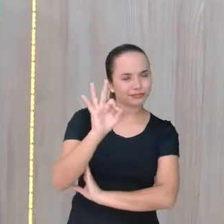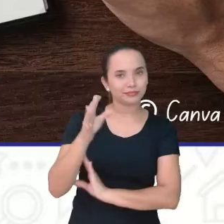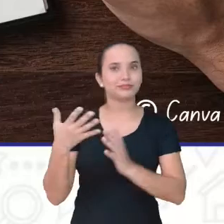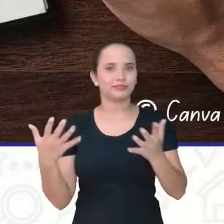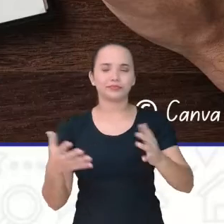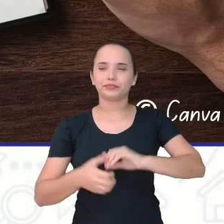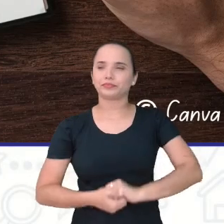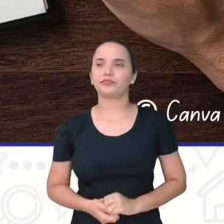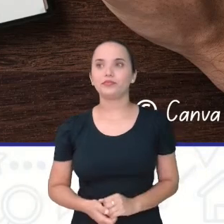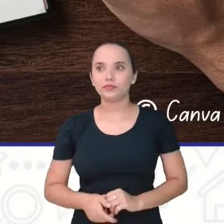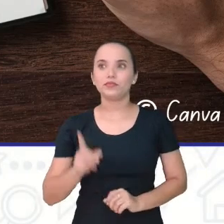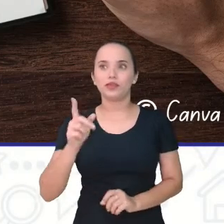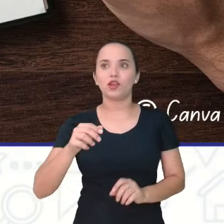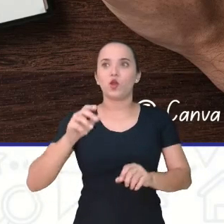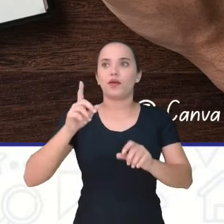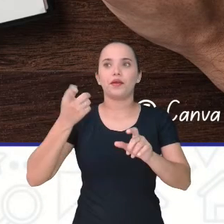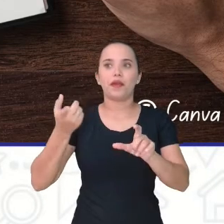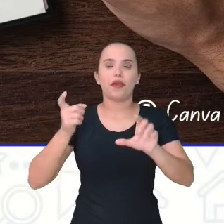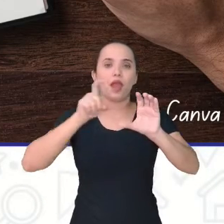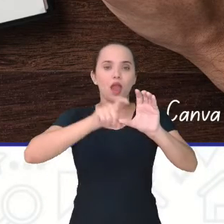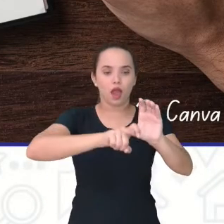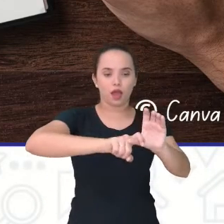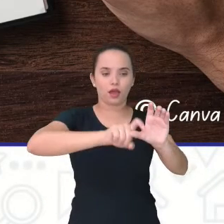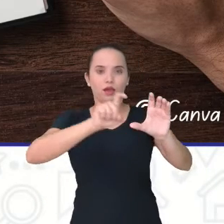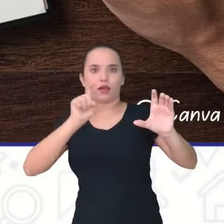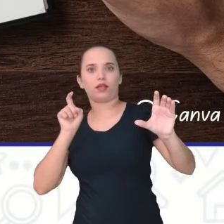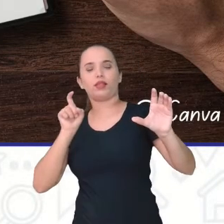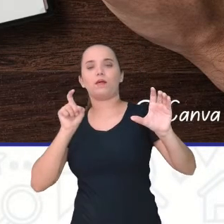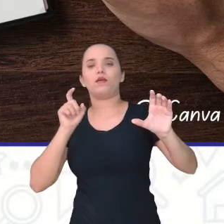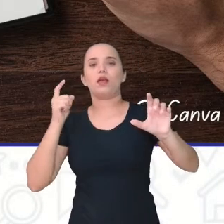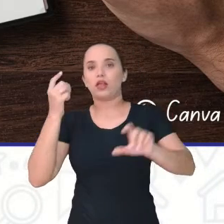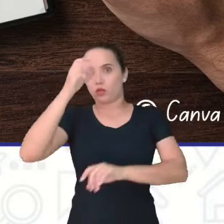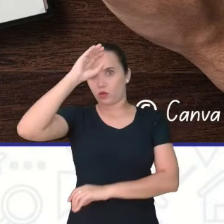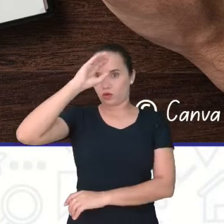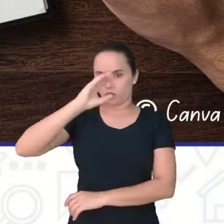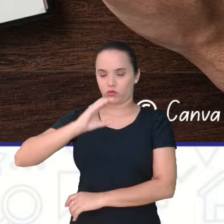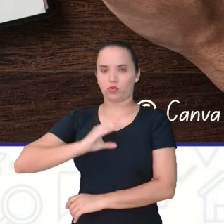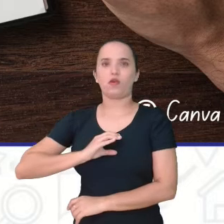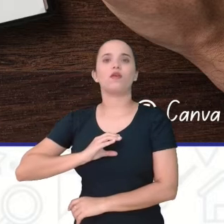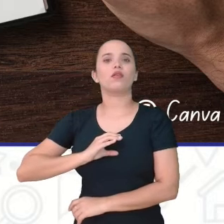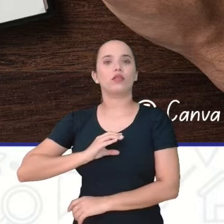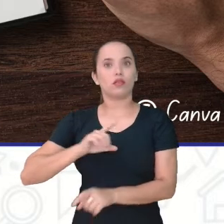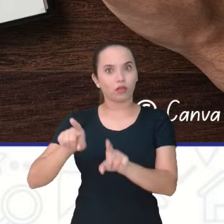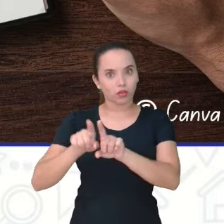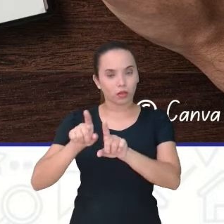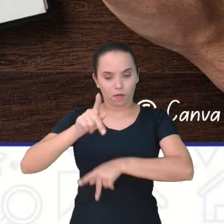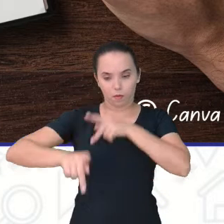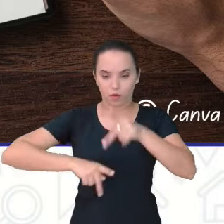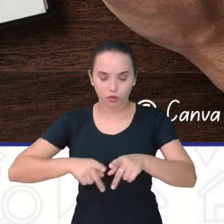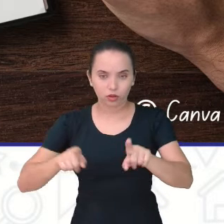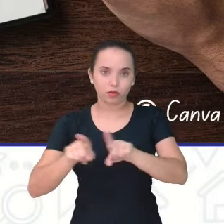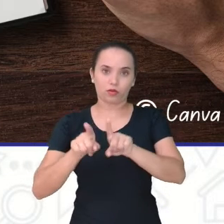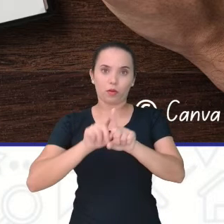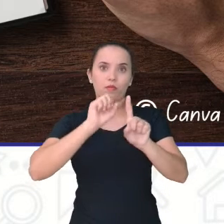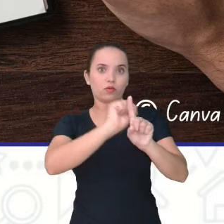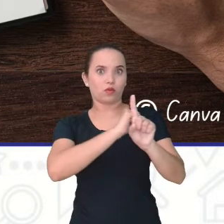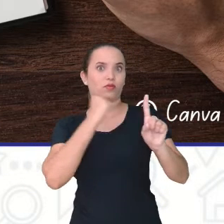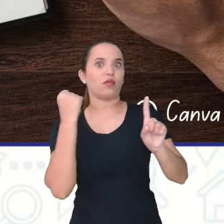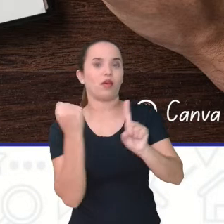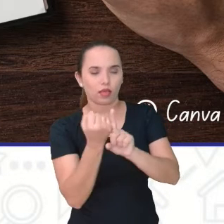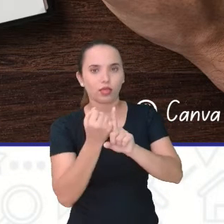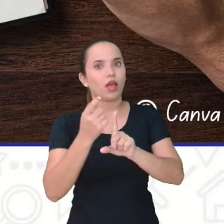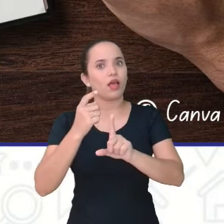assim, a liberdade é um grau de independência legítimo que um cidadão, um povo ou uma nação elege como valor supremo,